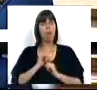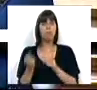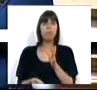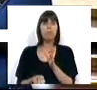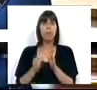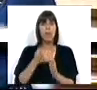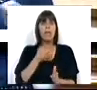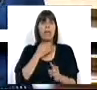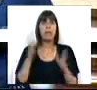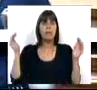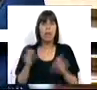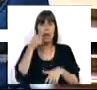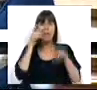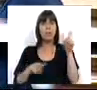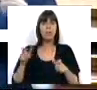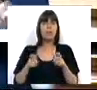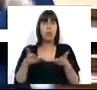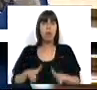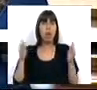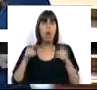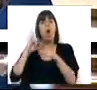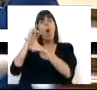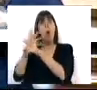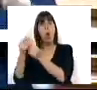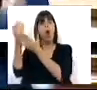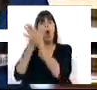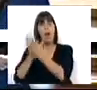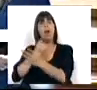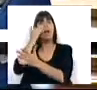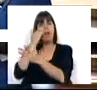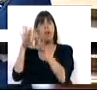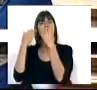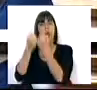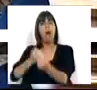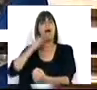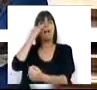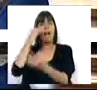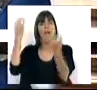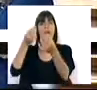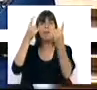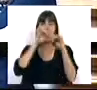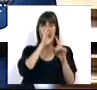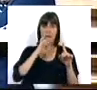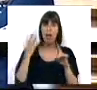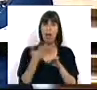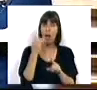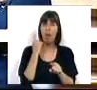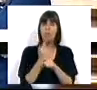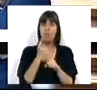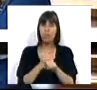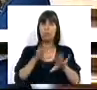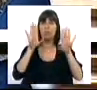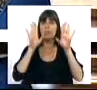crise demográfica. Outras são, naturalmente, crises económicas graves e crises sociais graves e também ambientais, Sr.